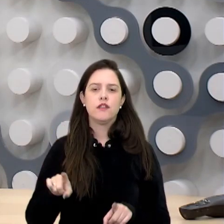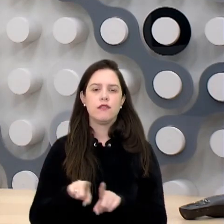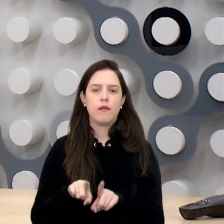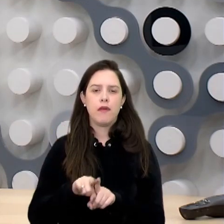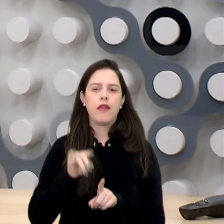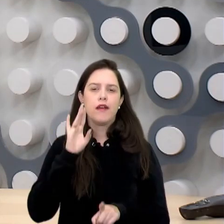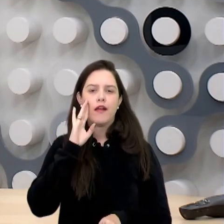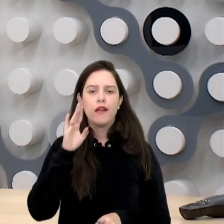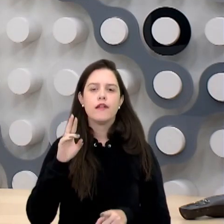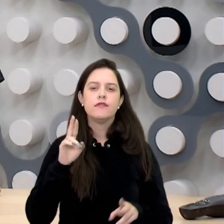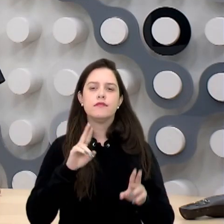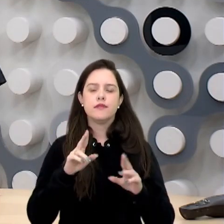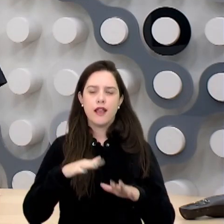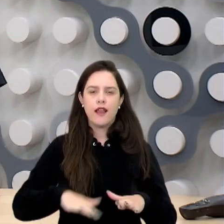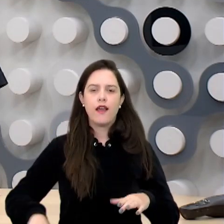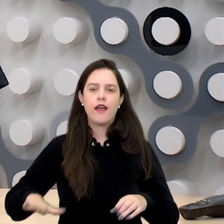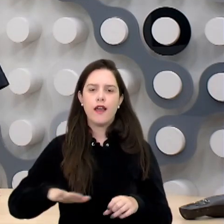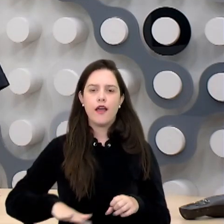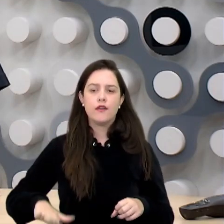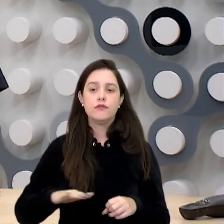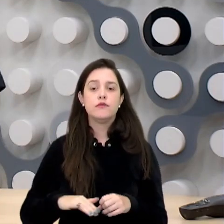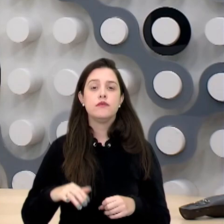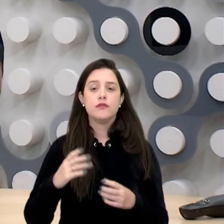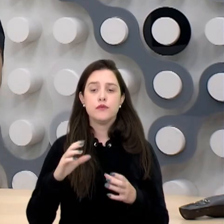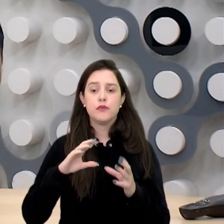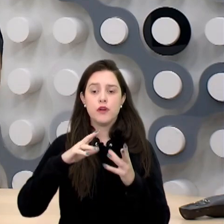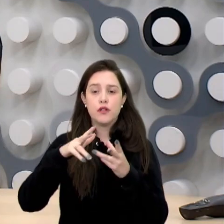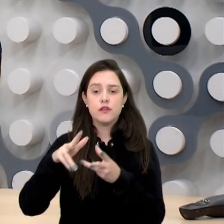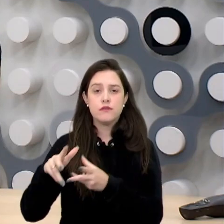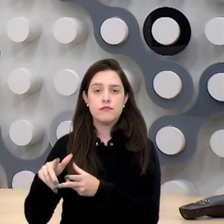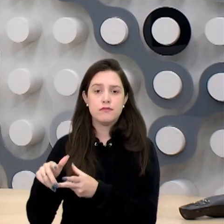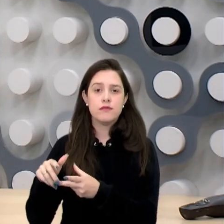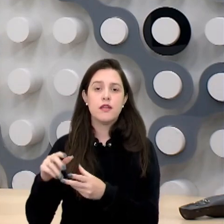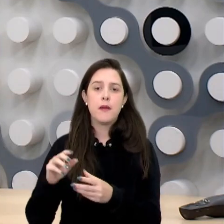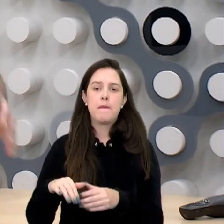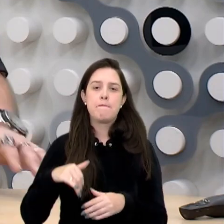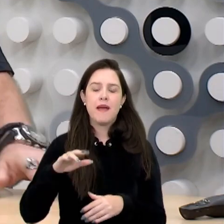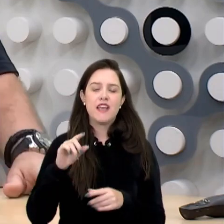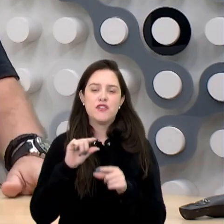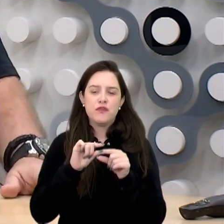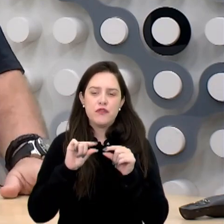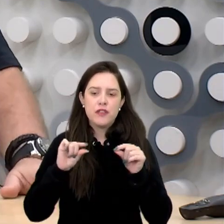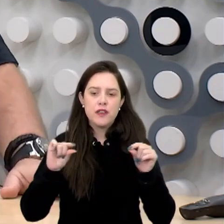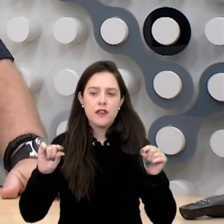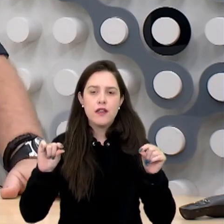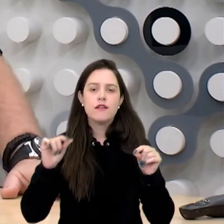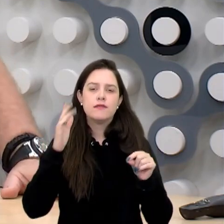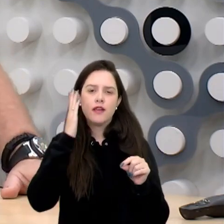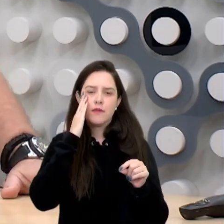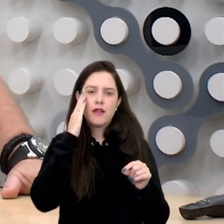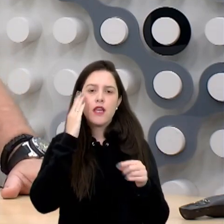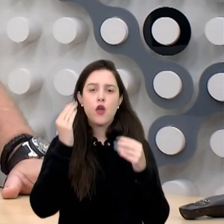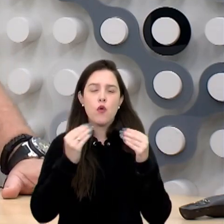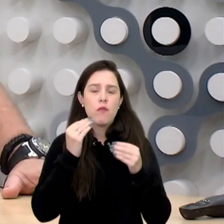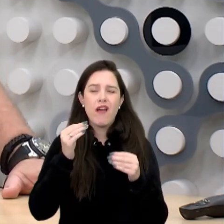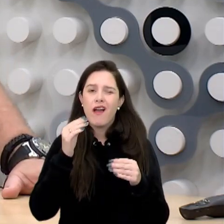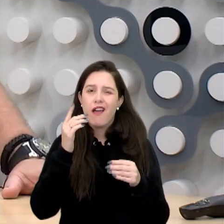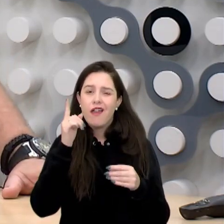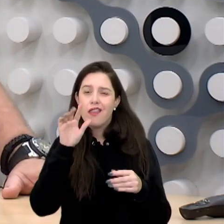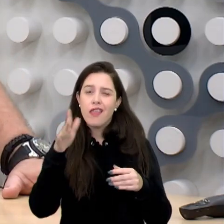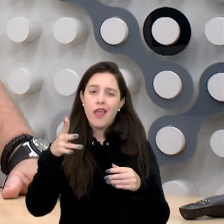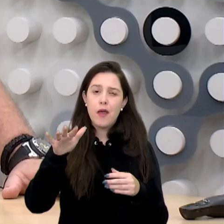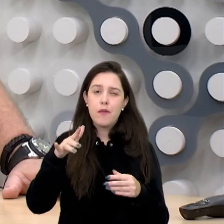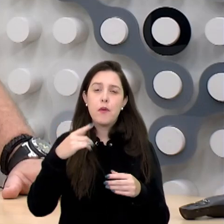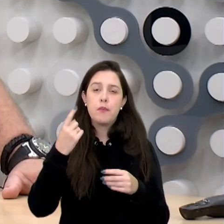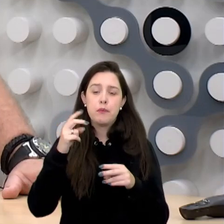principalmente nas áreas, né, dos oceanos, né, na qual as camadas são mais finas, dá para ter mais ou menos uma ideia, né, por isso